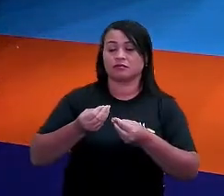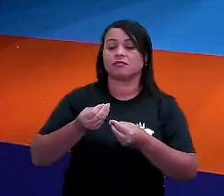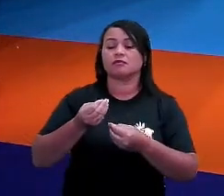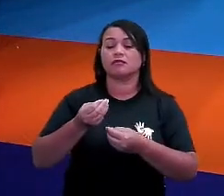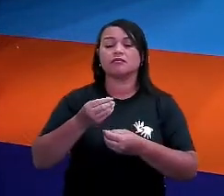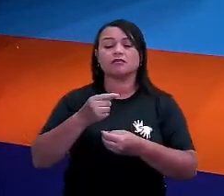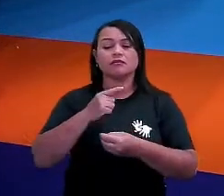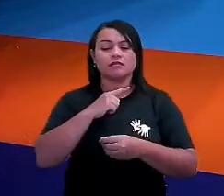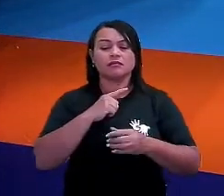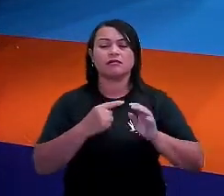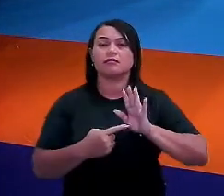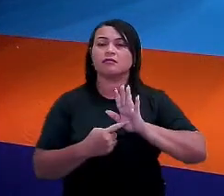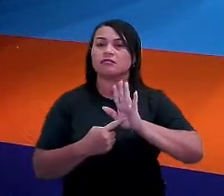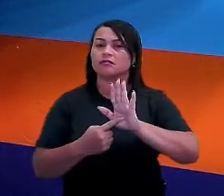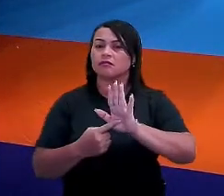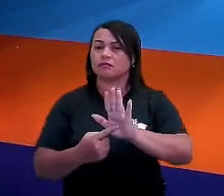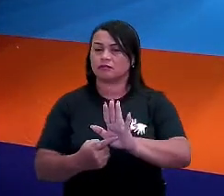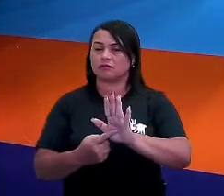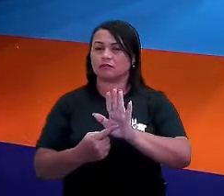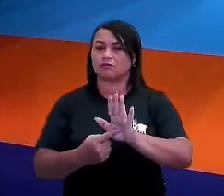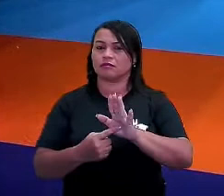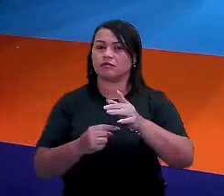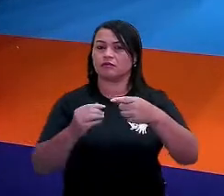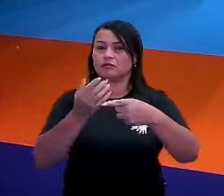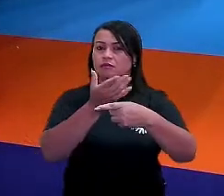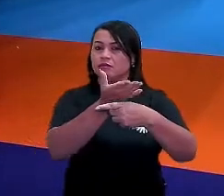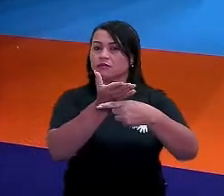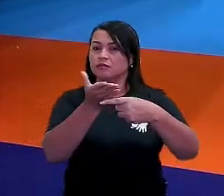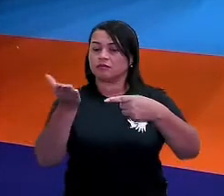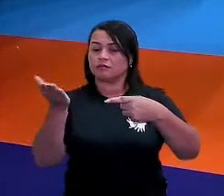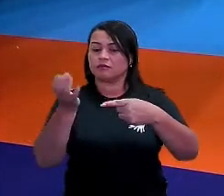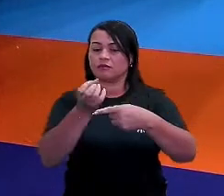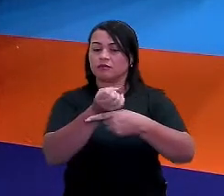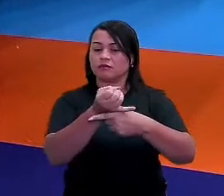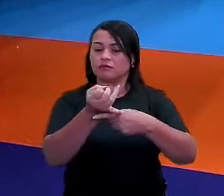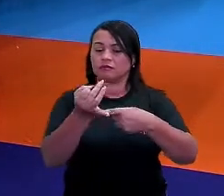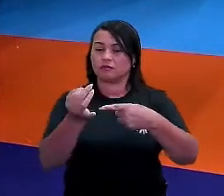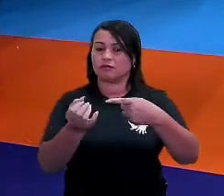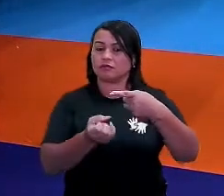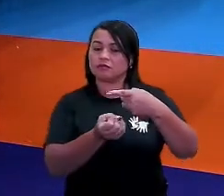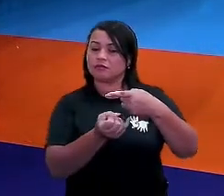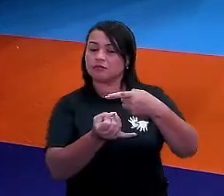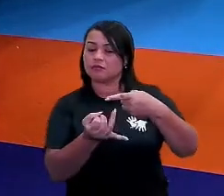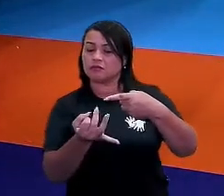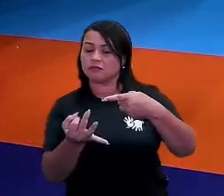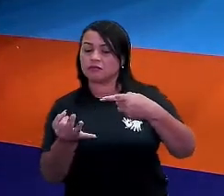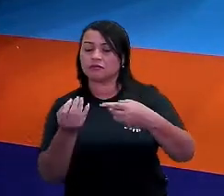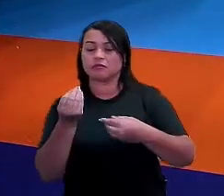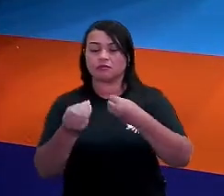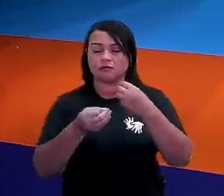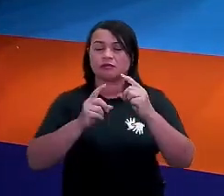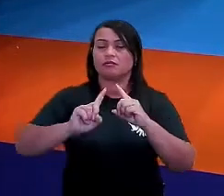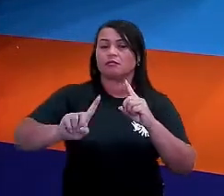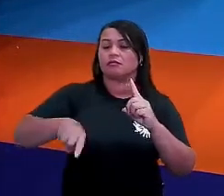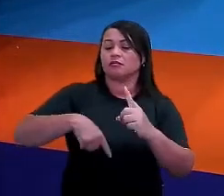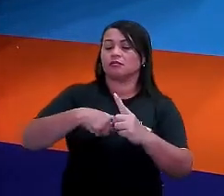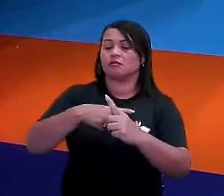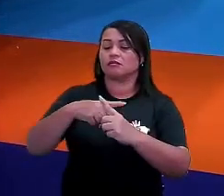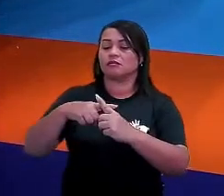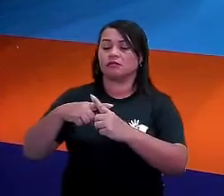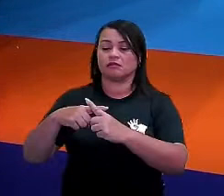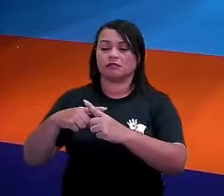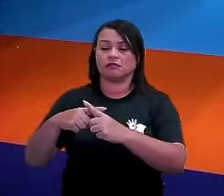indica que as extremidades superior e inferior são multiplicadas